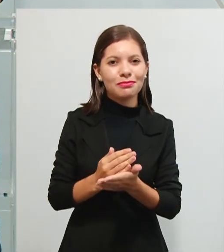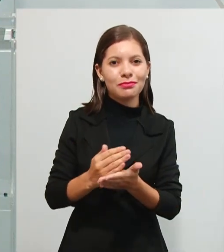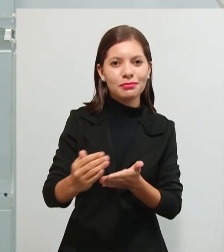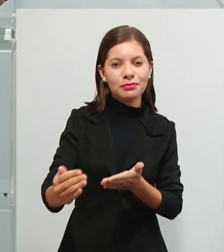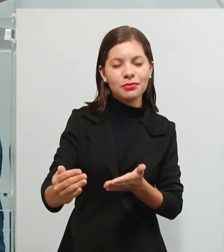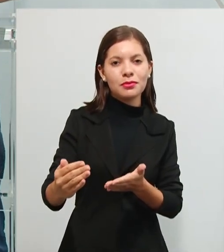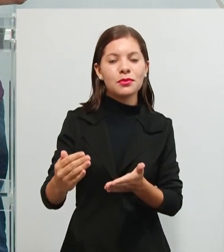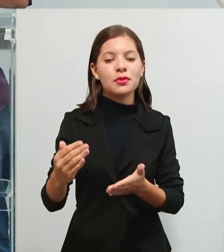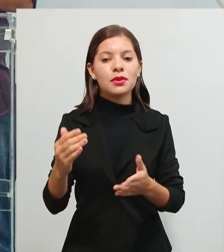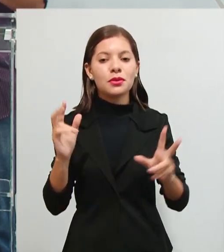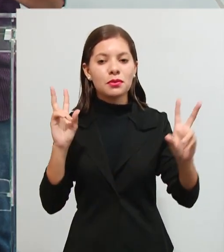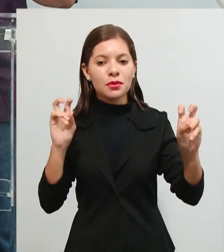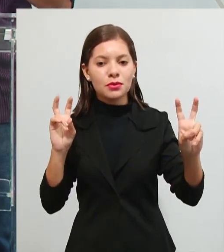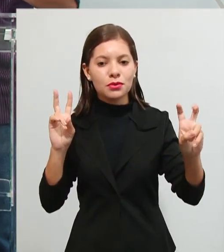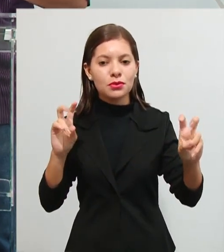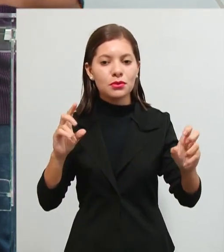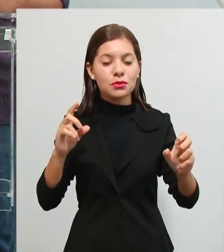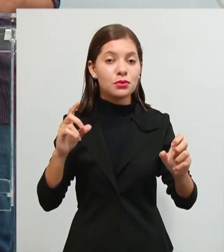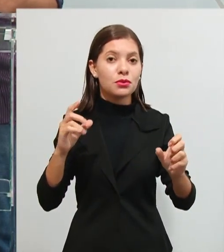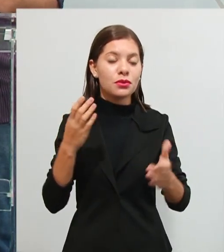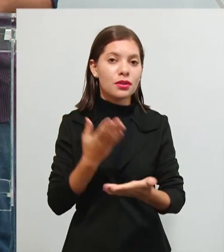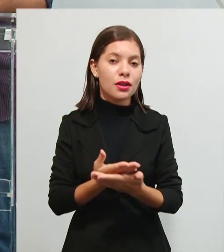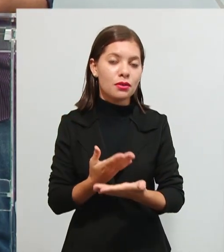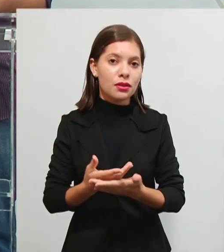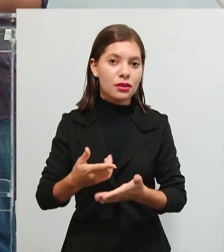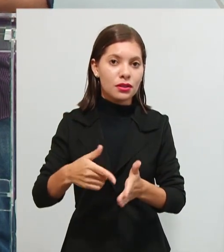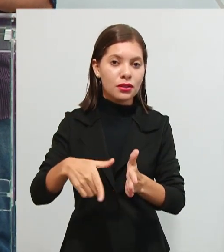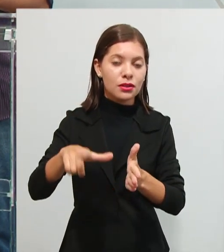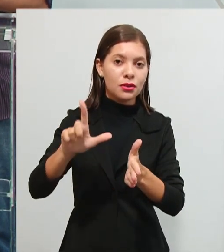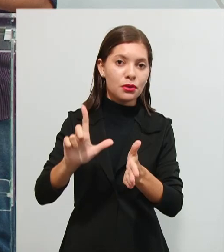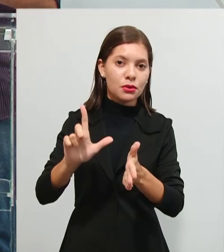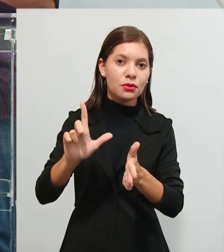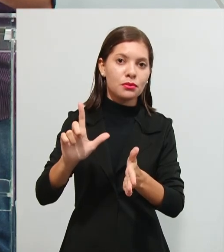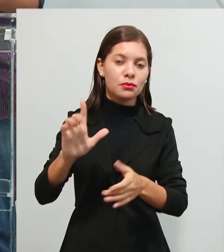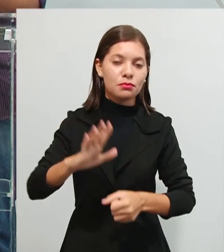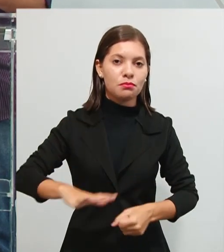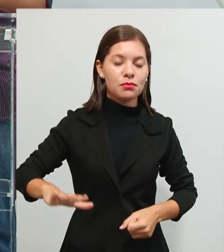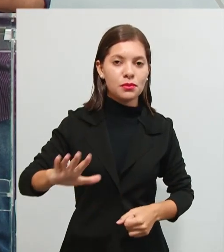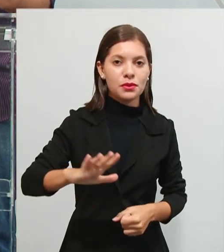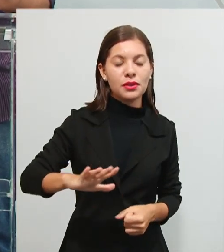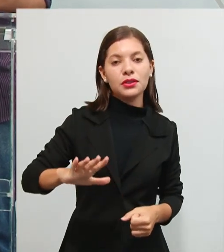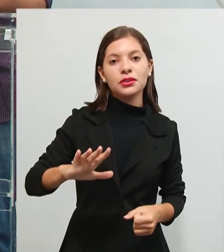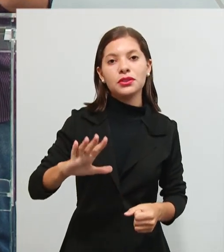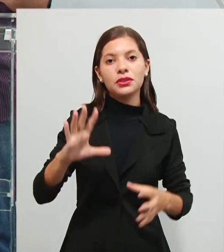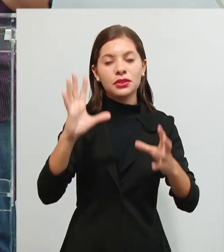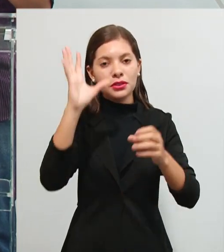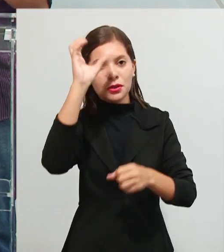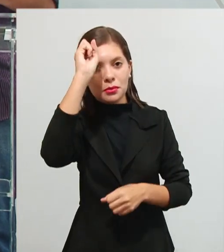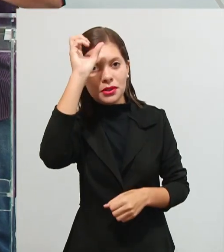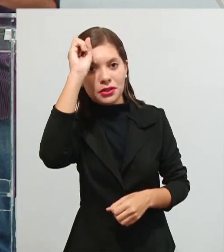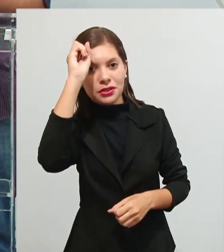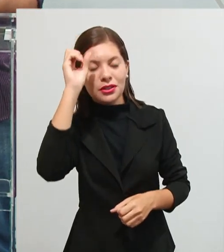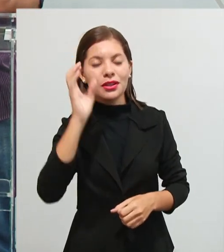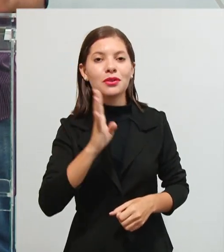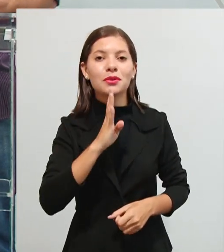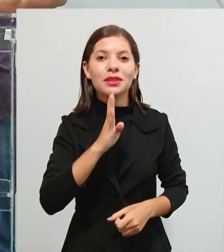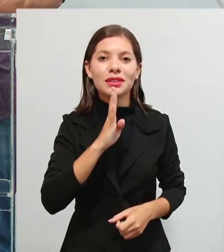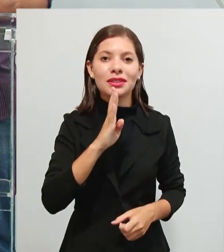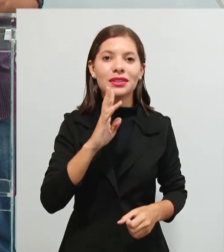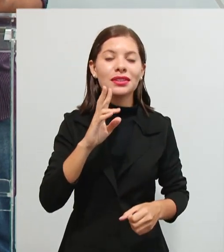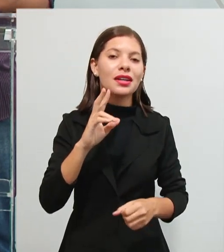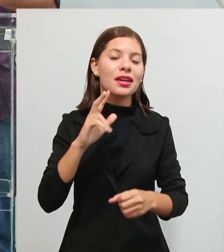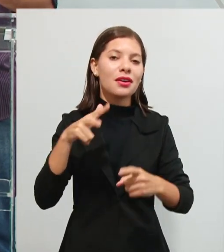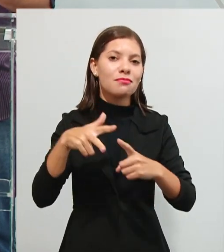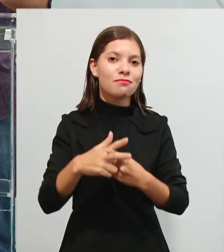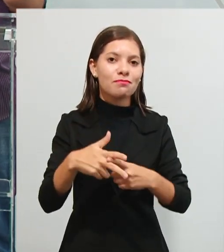assunto da aula anterior, que era sobre ambientes virtuais de aprendizagem, hoje vamos conhecer o Moodle, aprender a utilizar essa